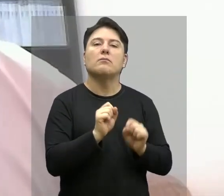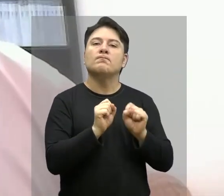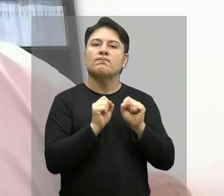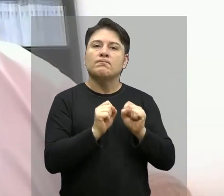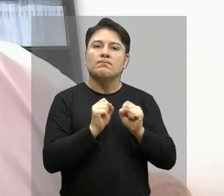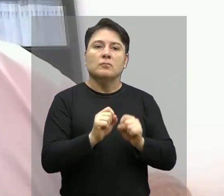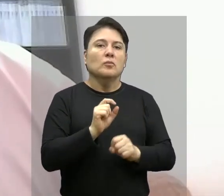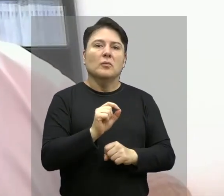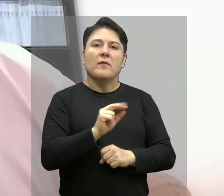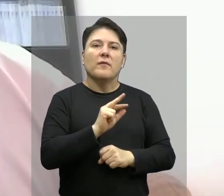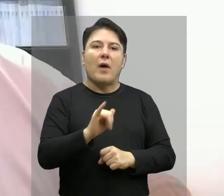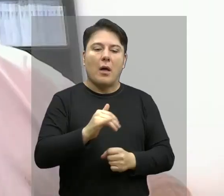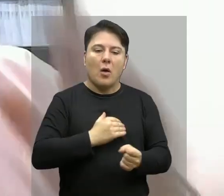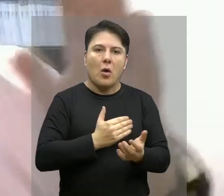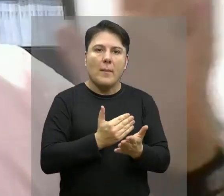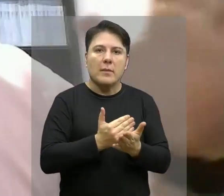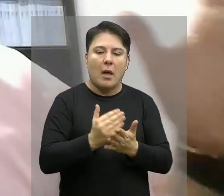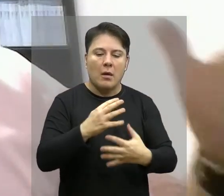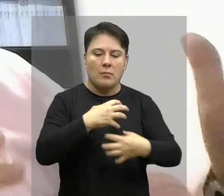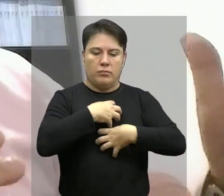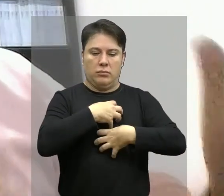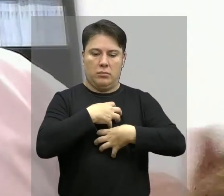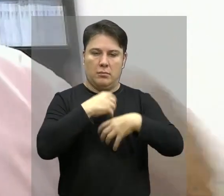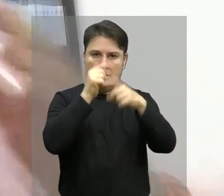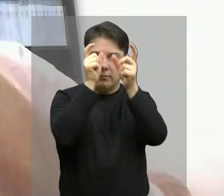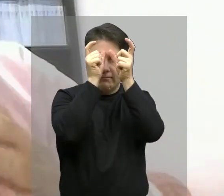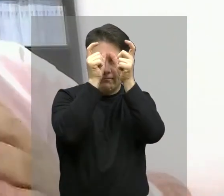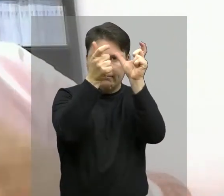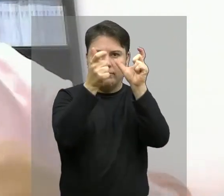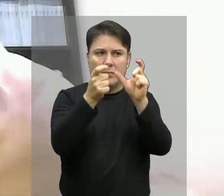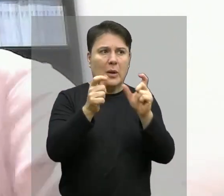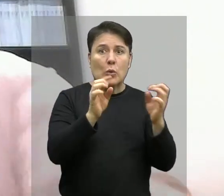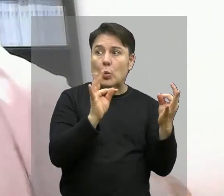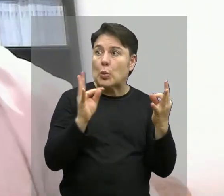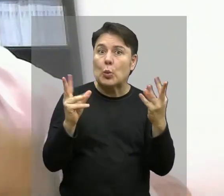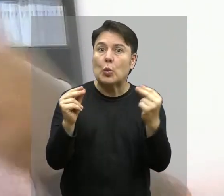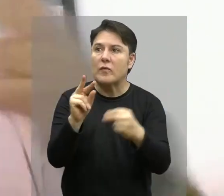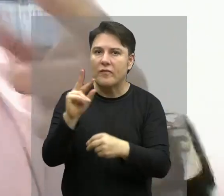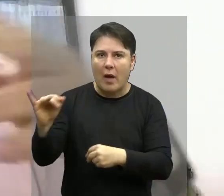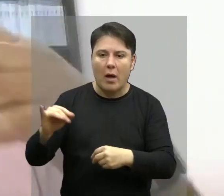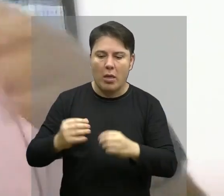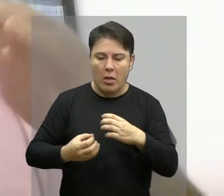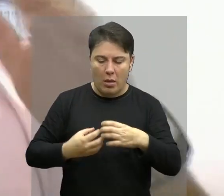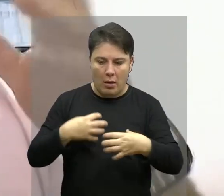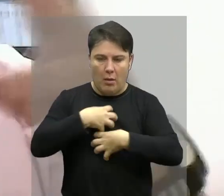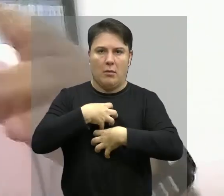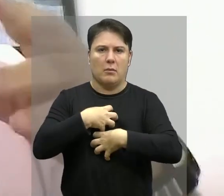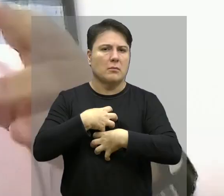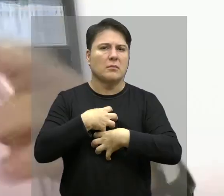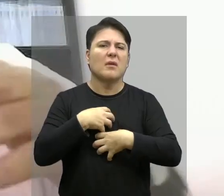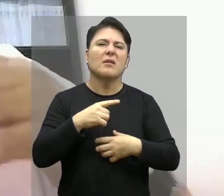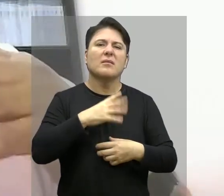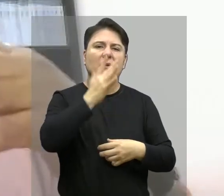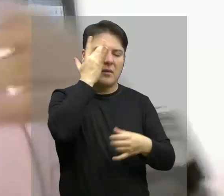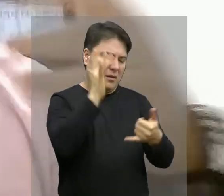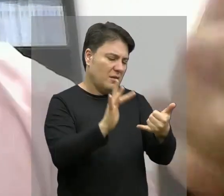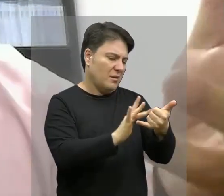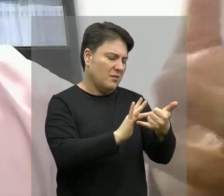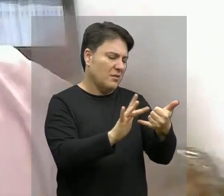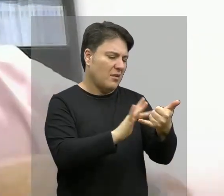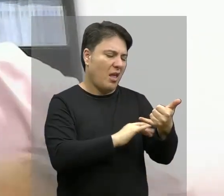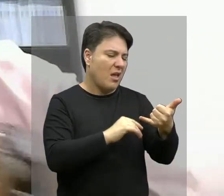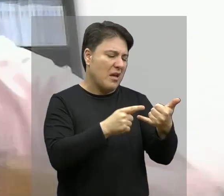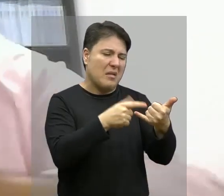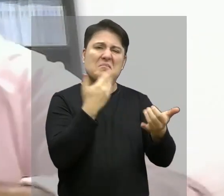pode desenvolver o transtorno. Nem todo mundo vai desenvolver? Não. E algumas pessoas vão perder o interesse muito rápido, fez a